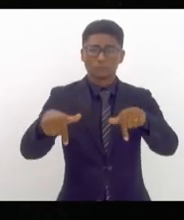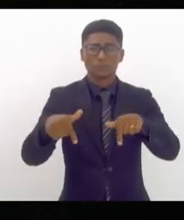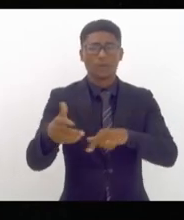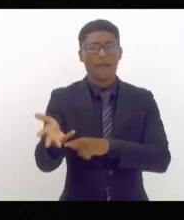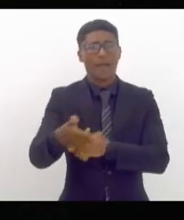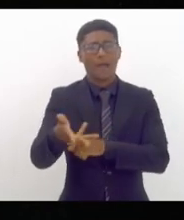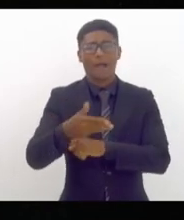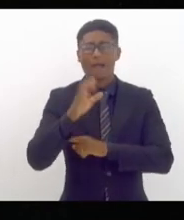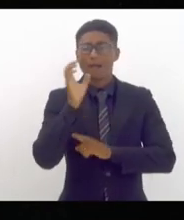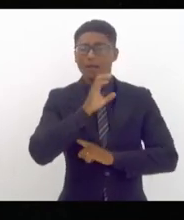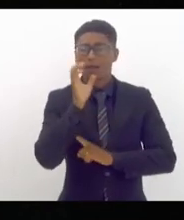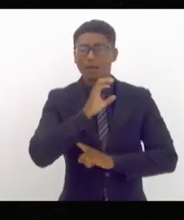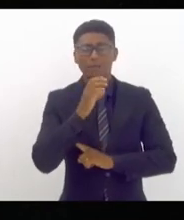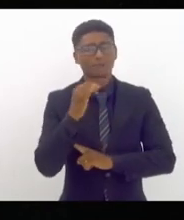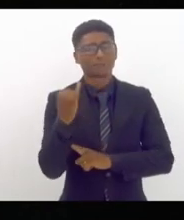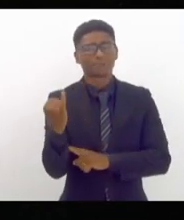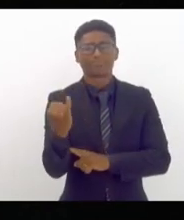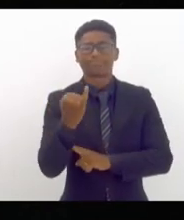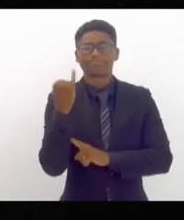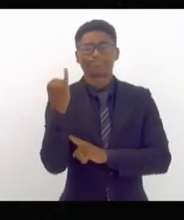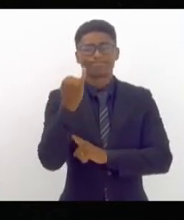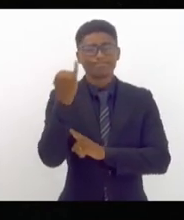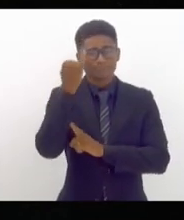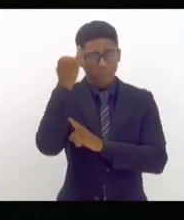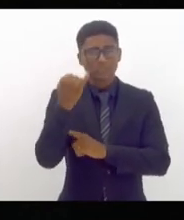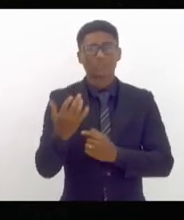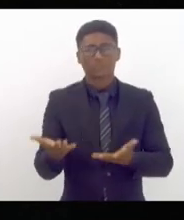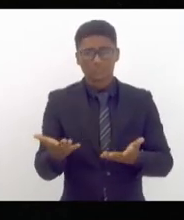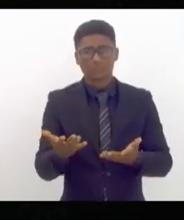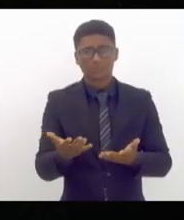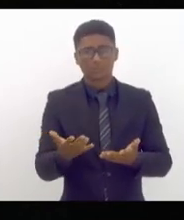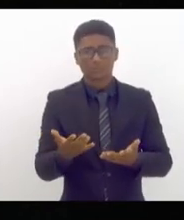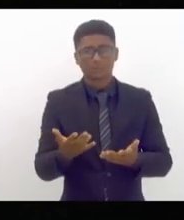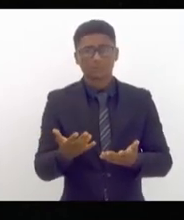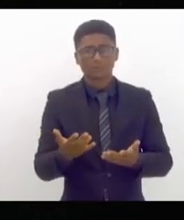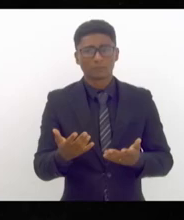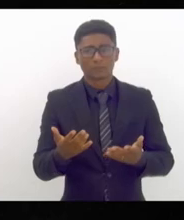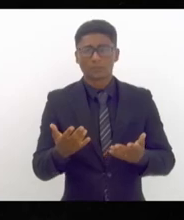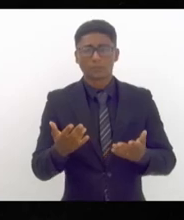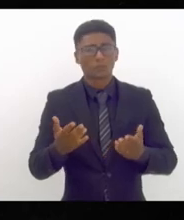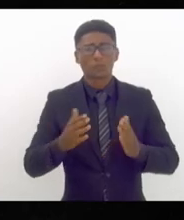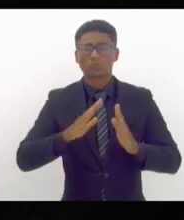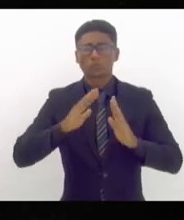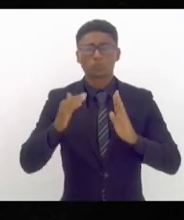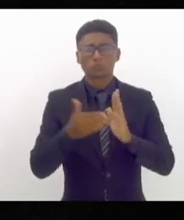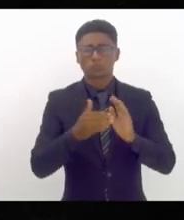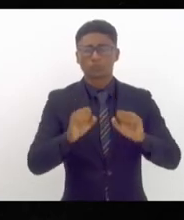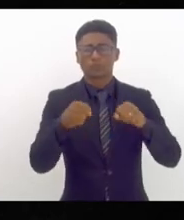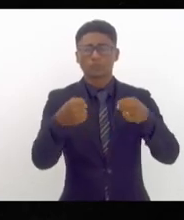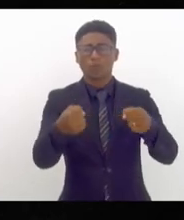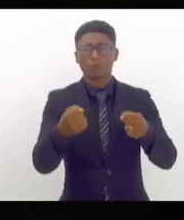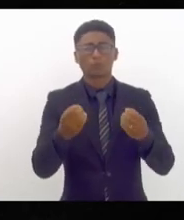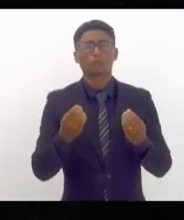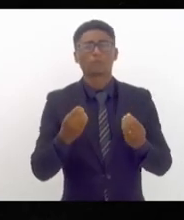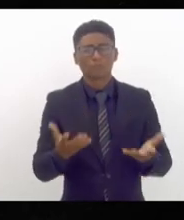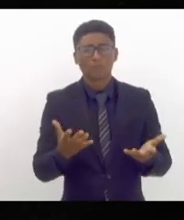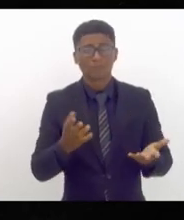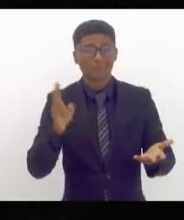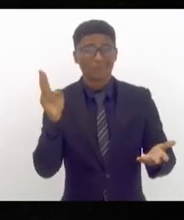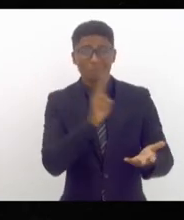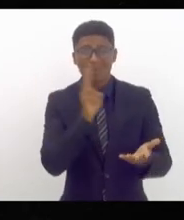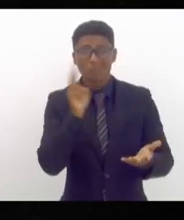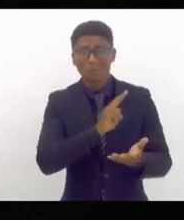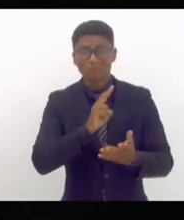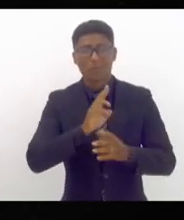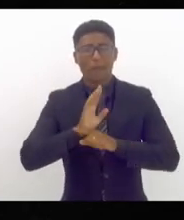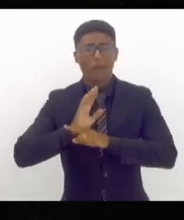ágil. É de suma importância que todos os recursos sejam mobilizados para dar a resposta emergencial